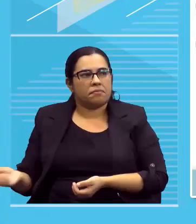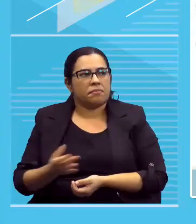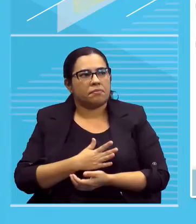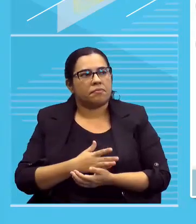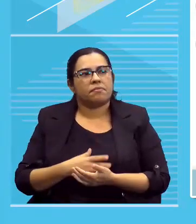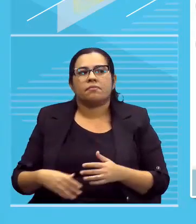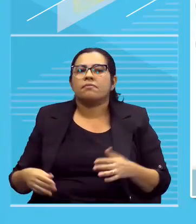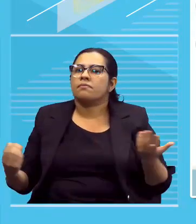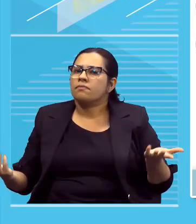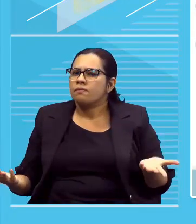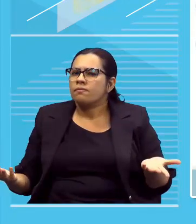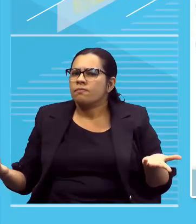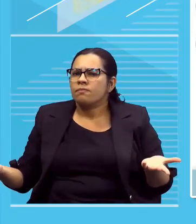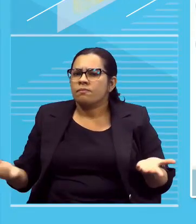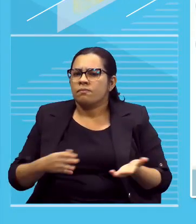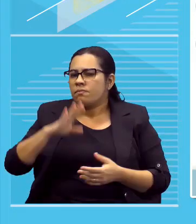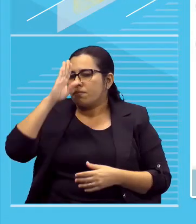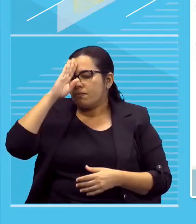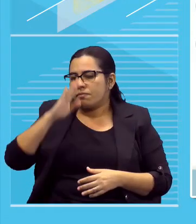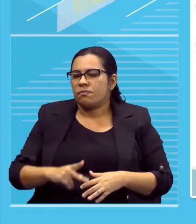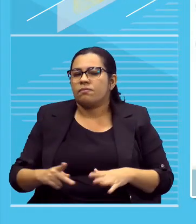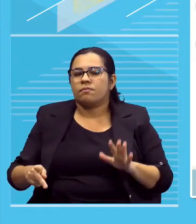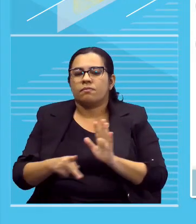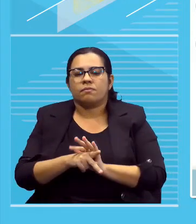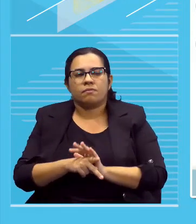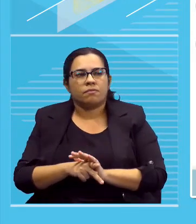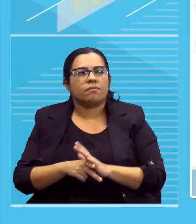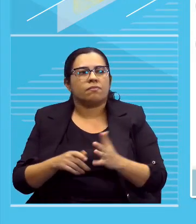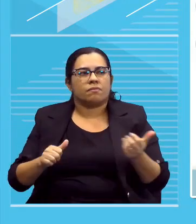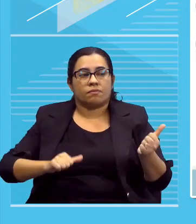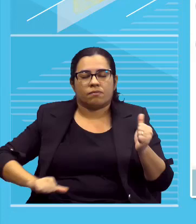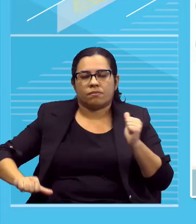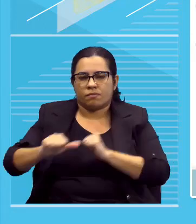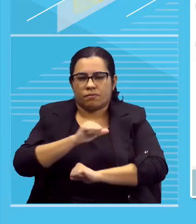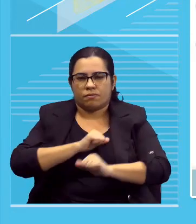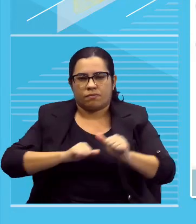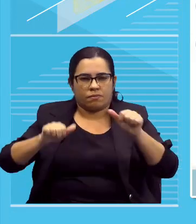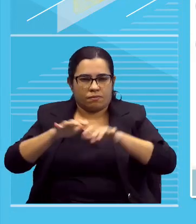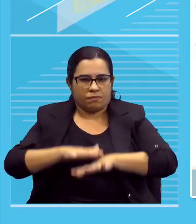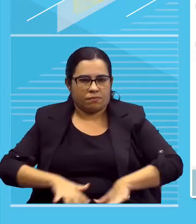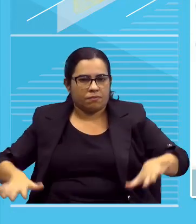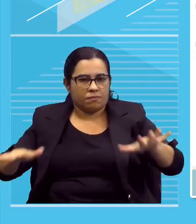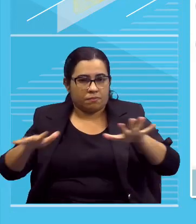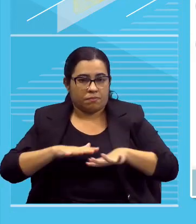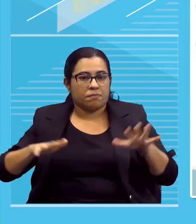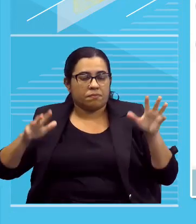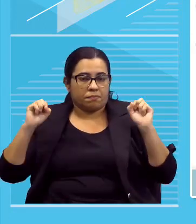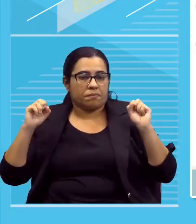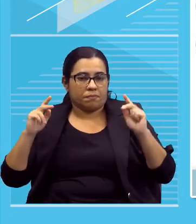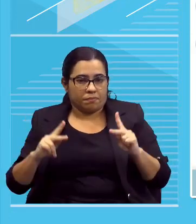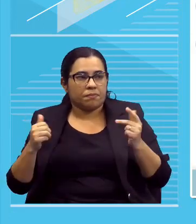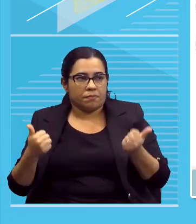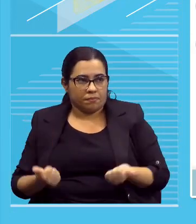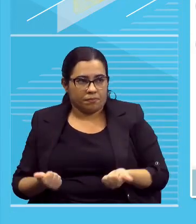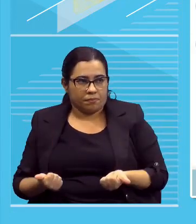trata-se de duas formas principais de transformação do espaço Olha só